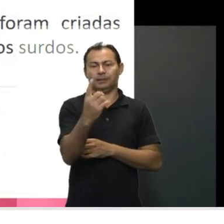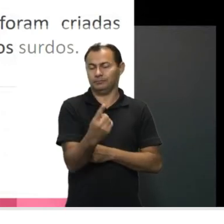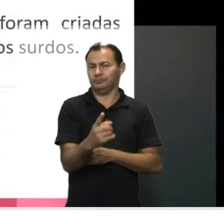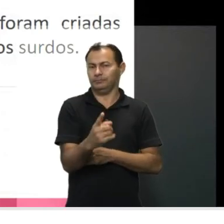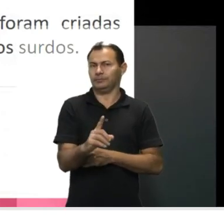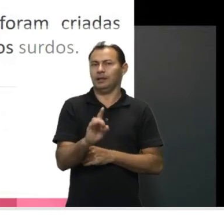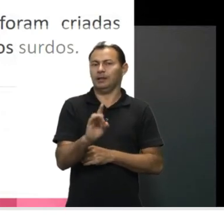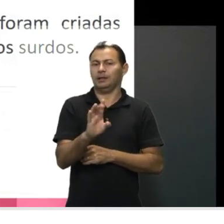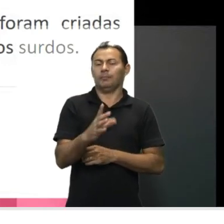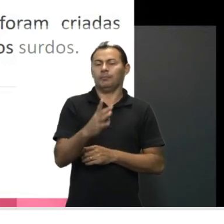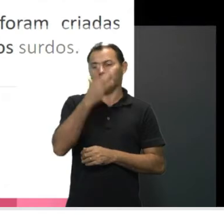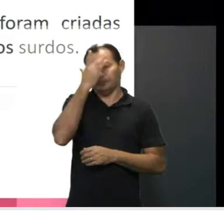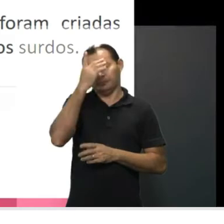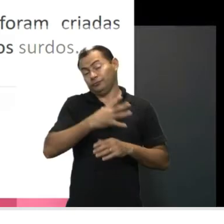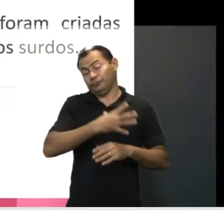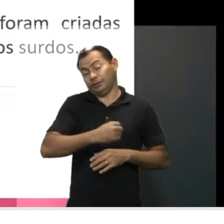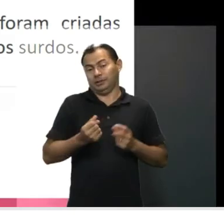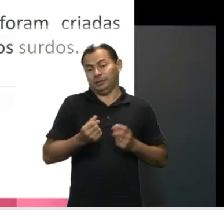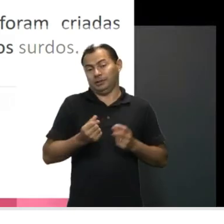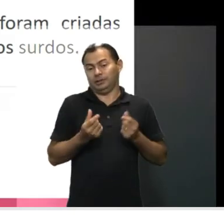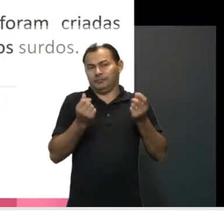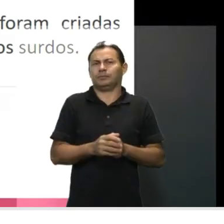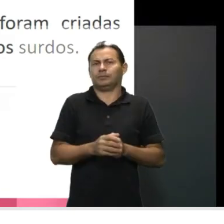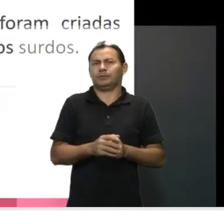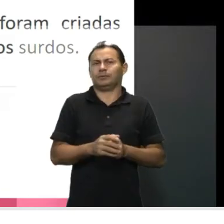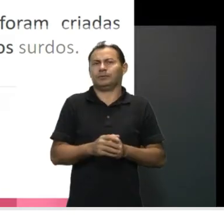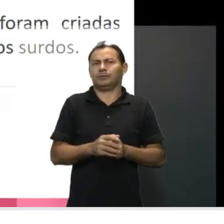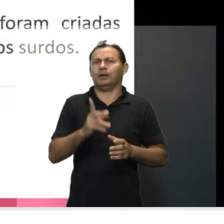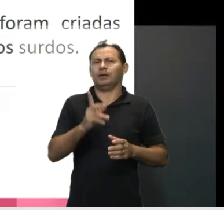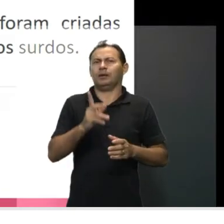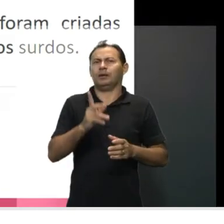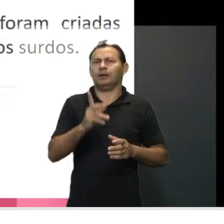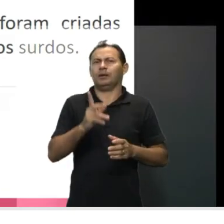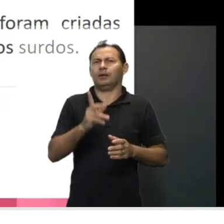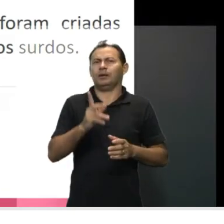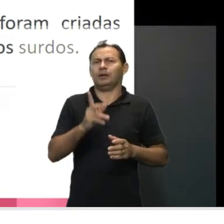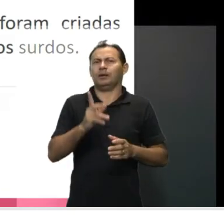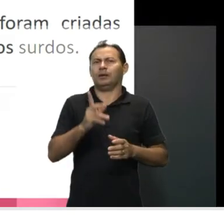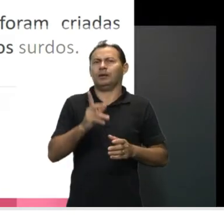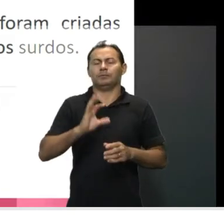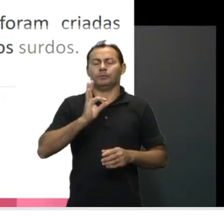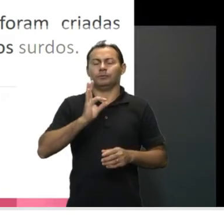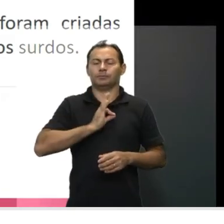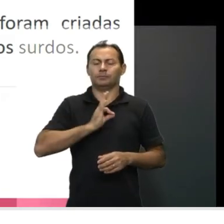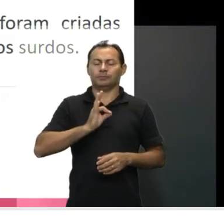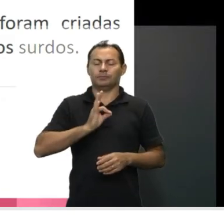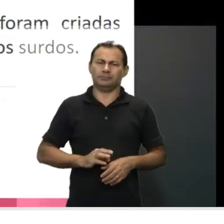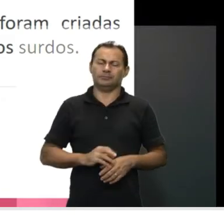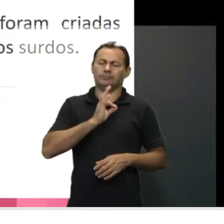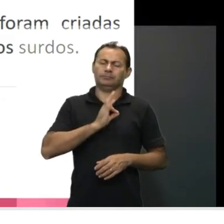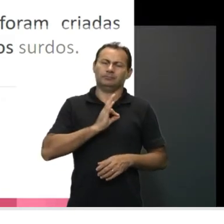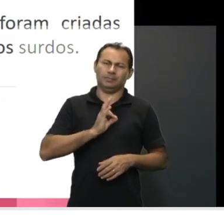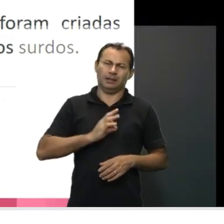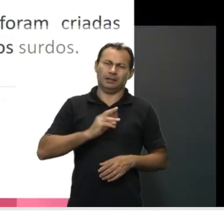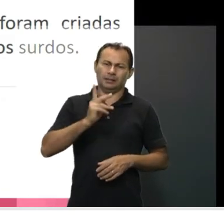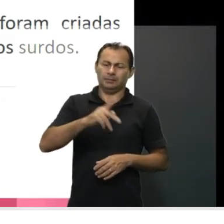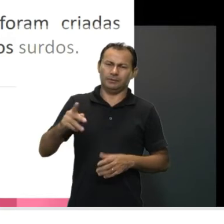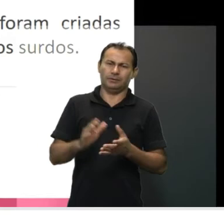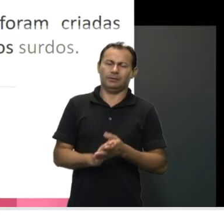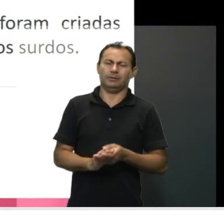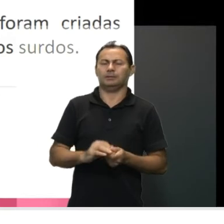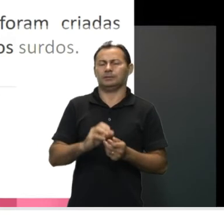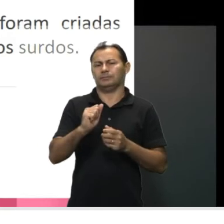por preceptores, na grande maioria clérigos, padres, abades, assim por diante. E a partir da Idade